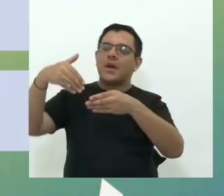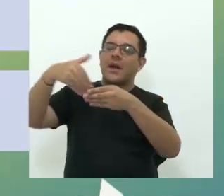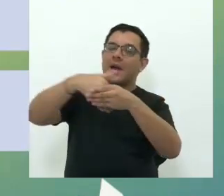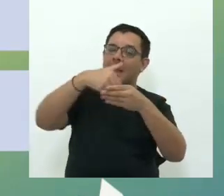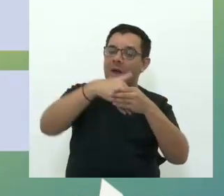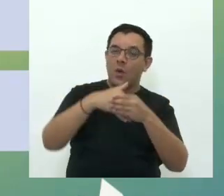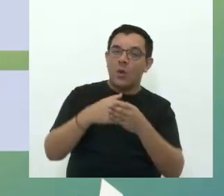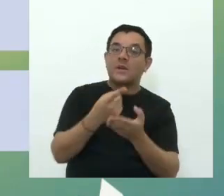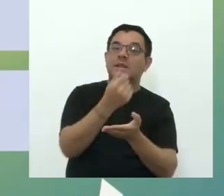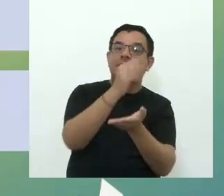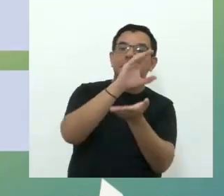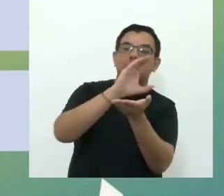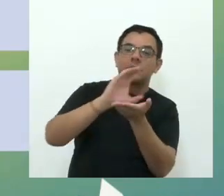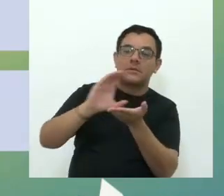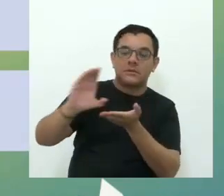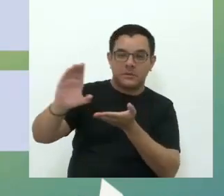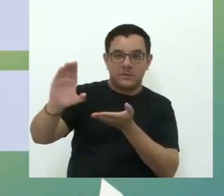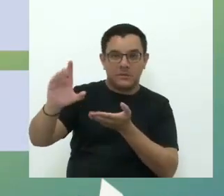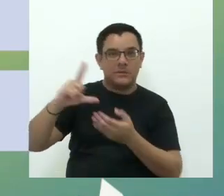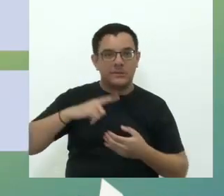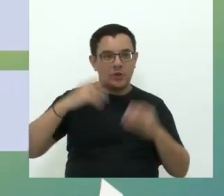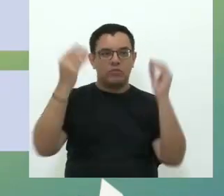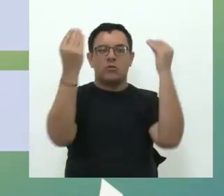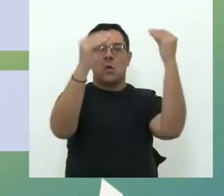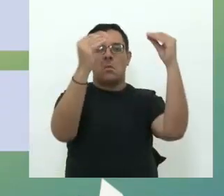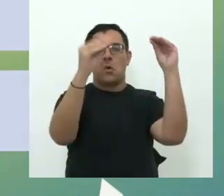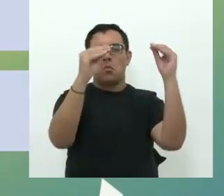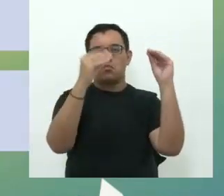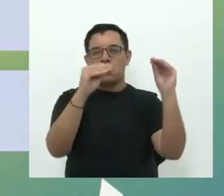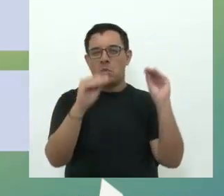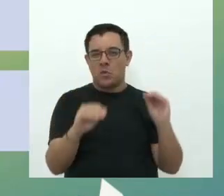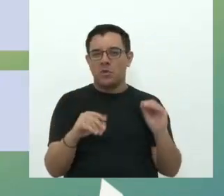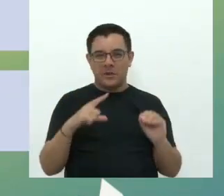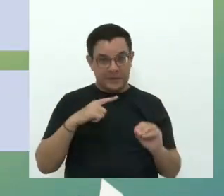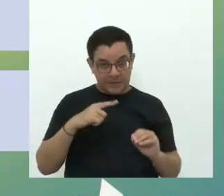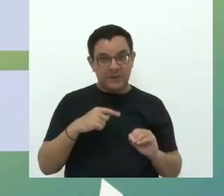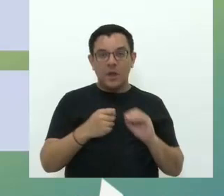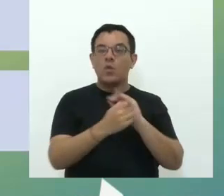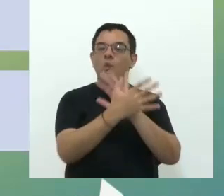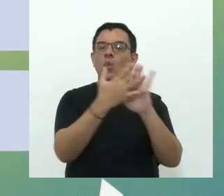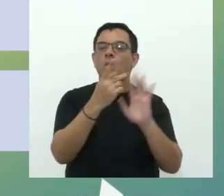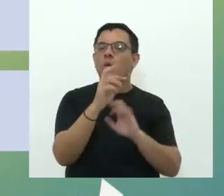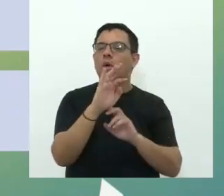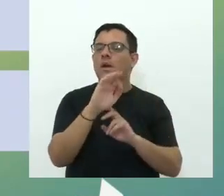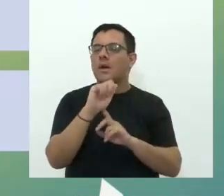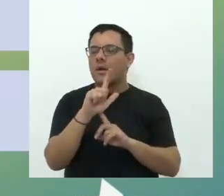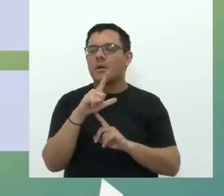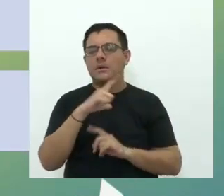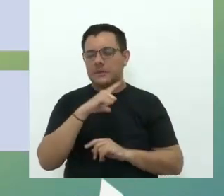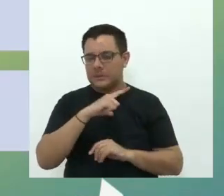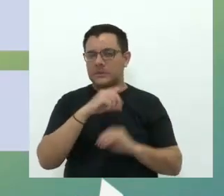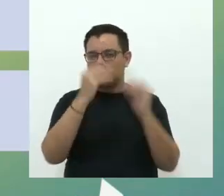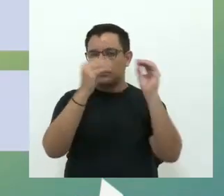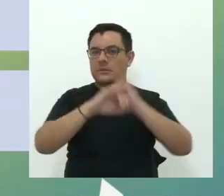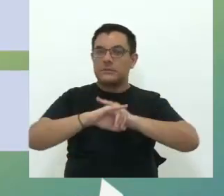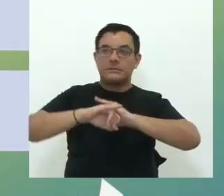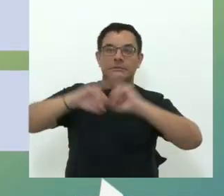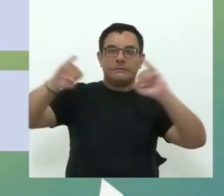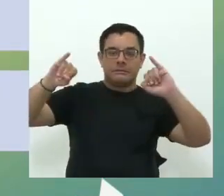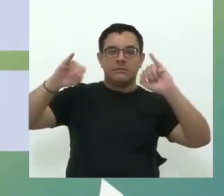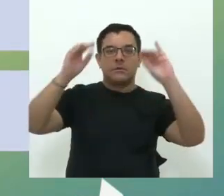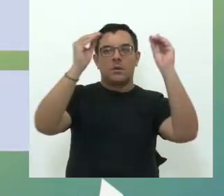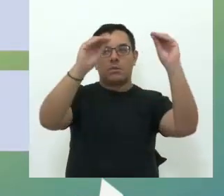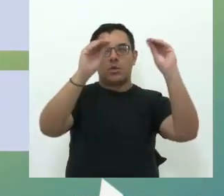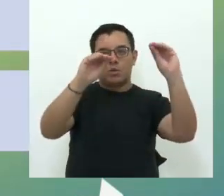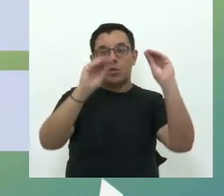campanhas por mais transparência que o divulga Candi tenha trazido que é esse portal da Justiça Eleitoral que eu trouxe para vocês hoje por mais que ele tenha